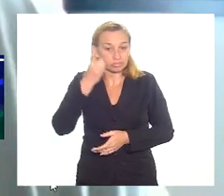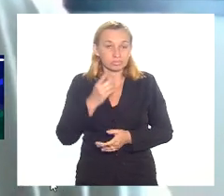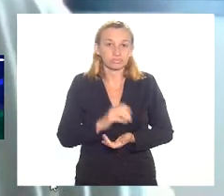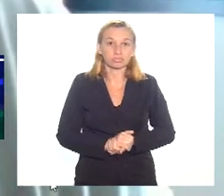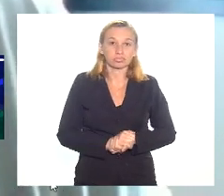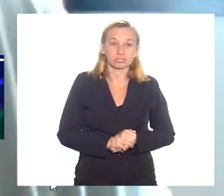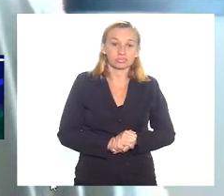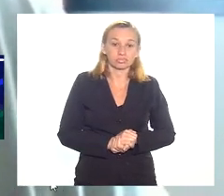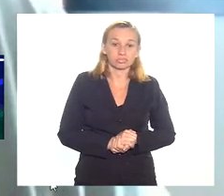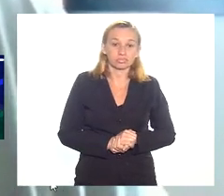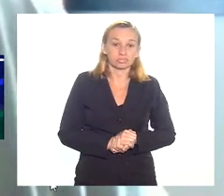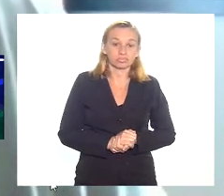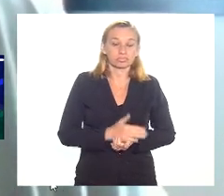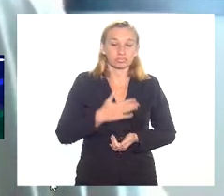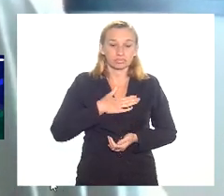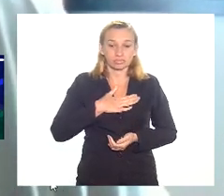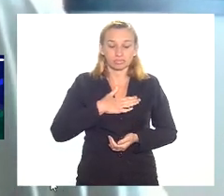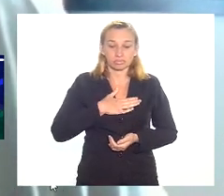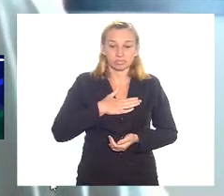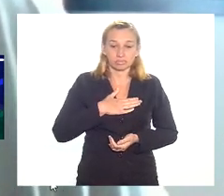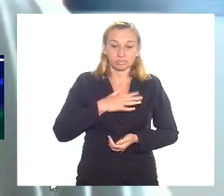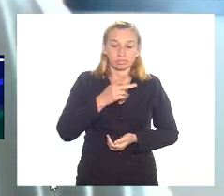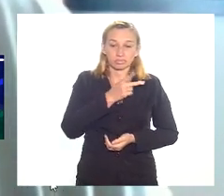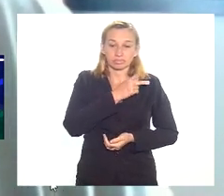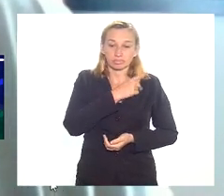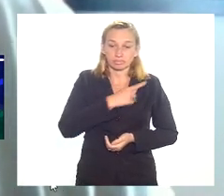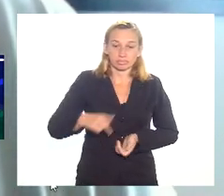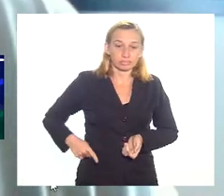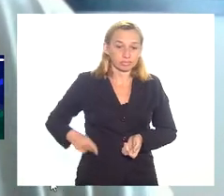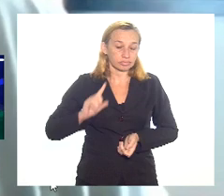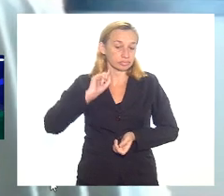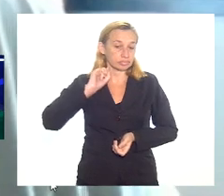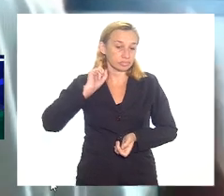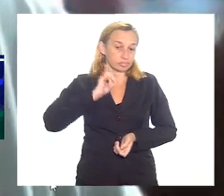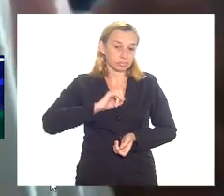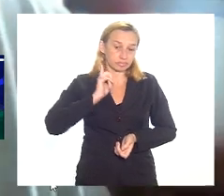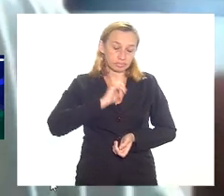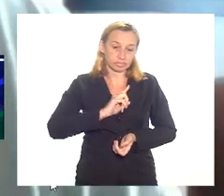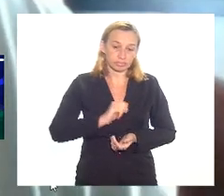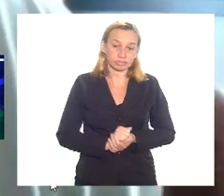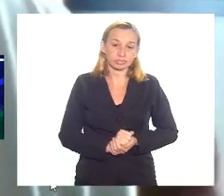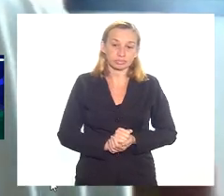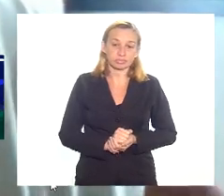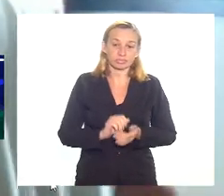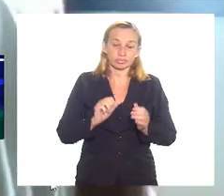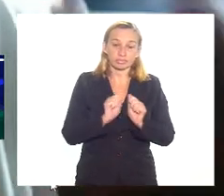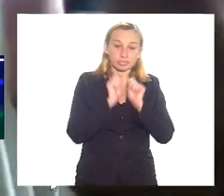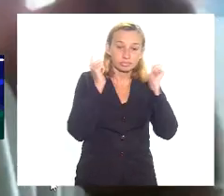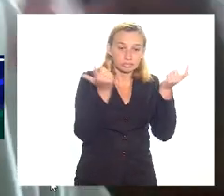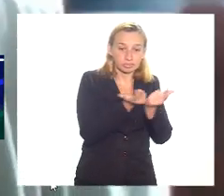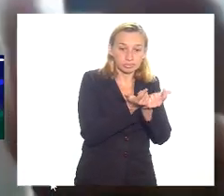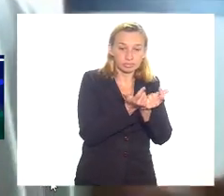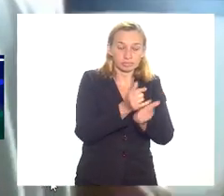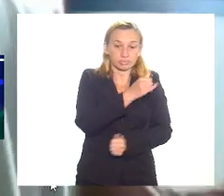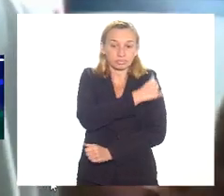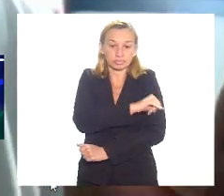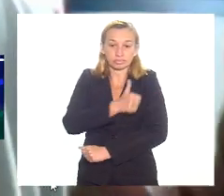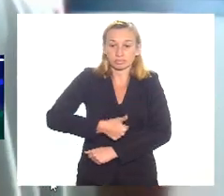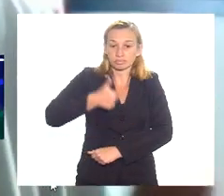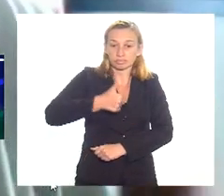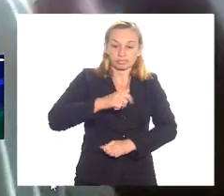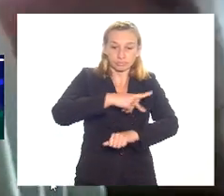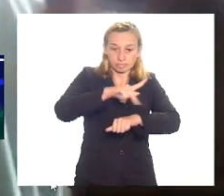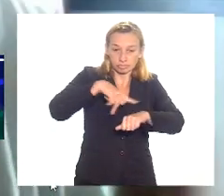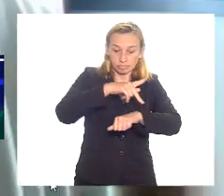sobretudo ao meu presidente rubro-negro e democrático, porque a Assembleia do Rio talvez seja a primeira do país